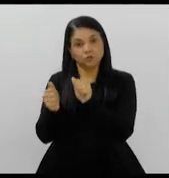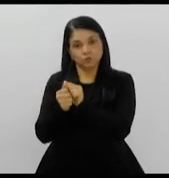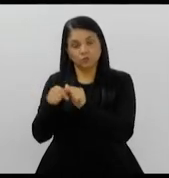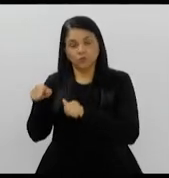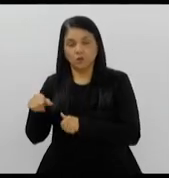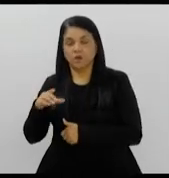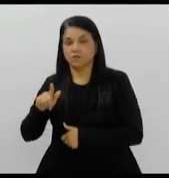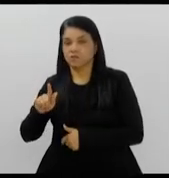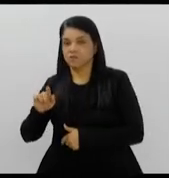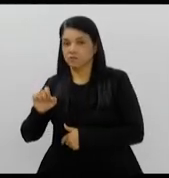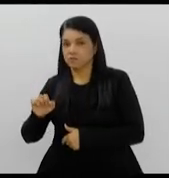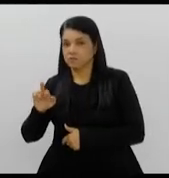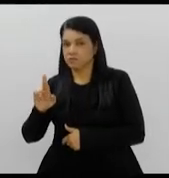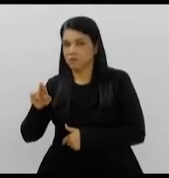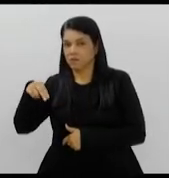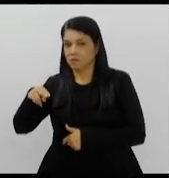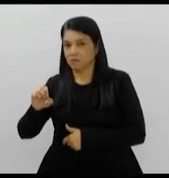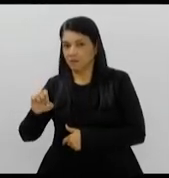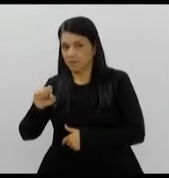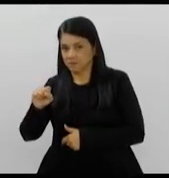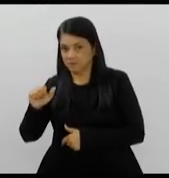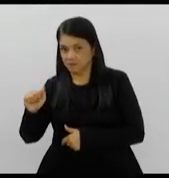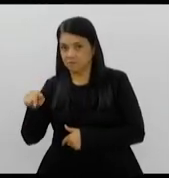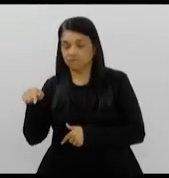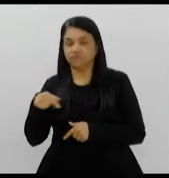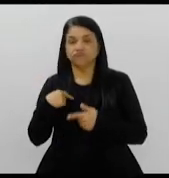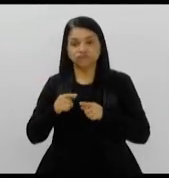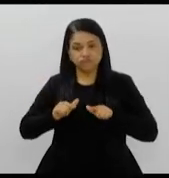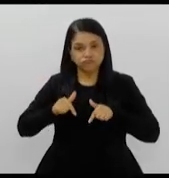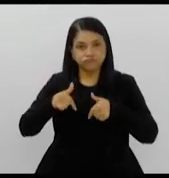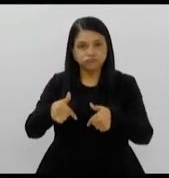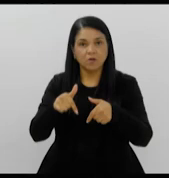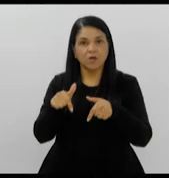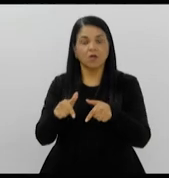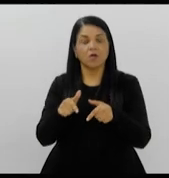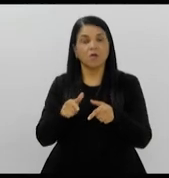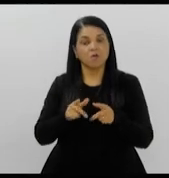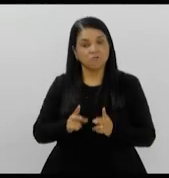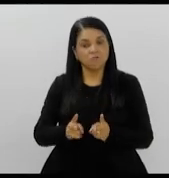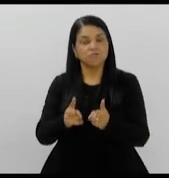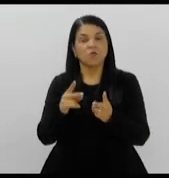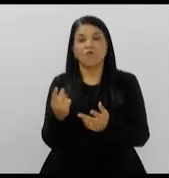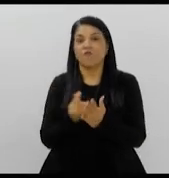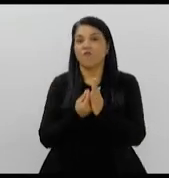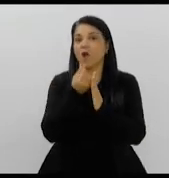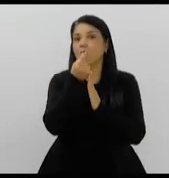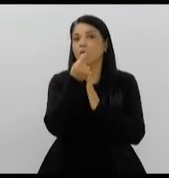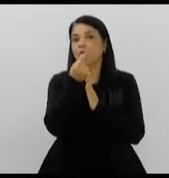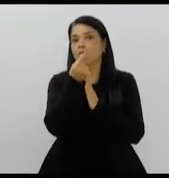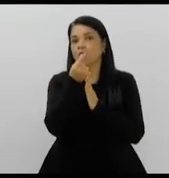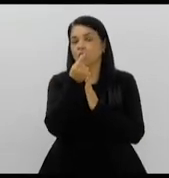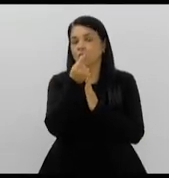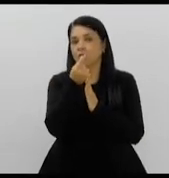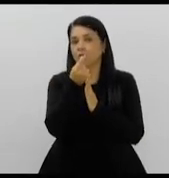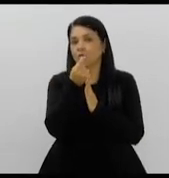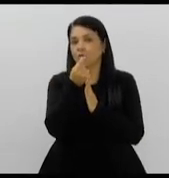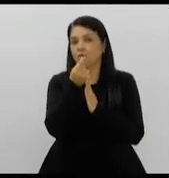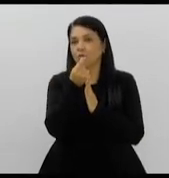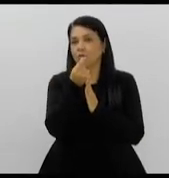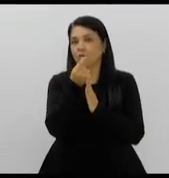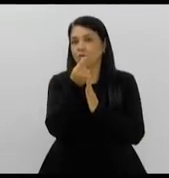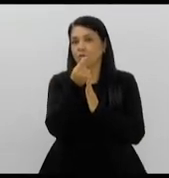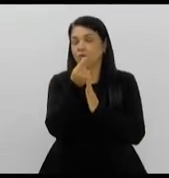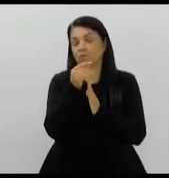de atuar conjuntamente no, na definição do valor da concessão. Ou para